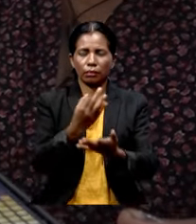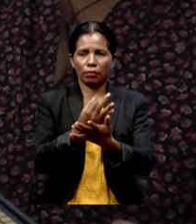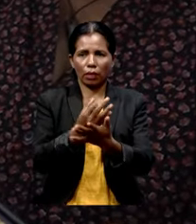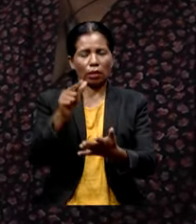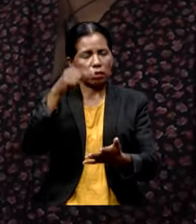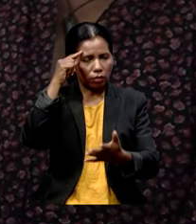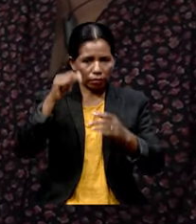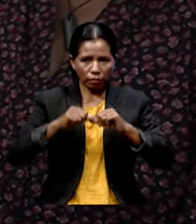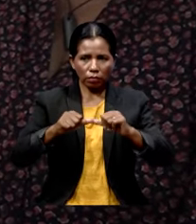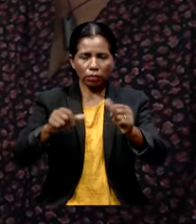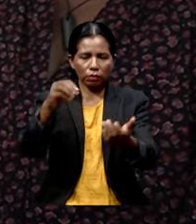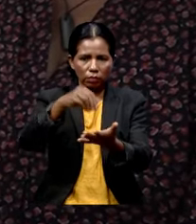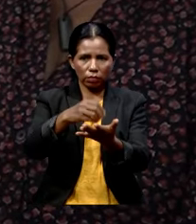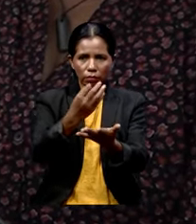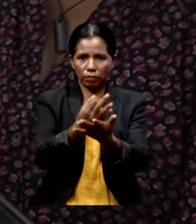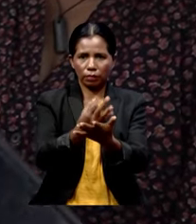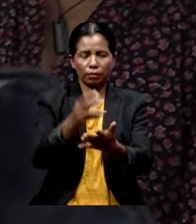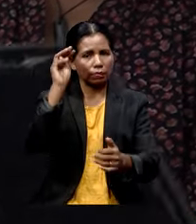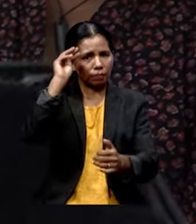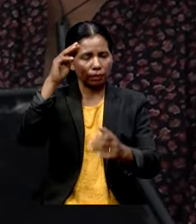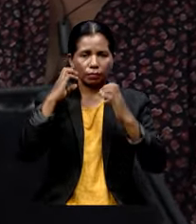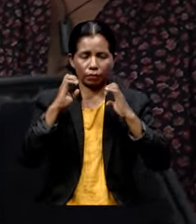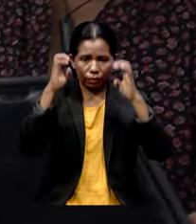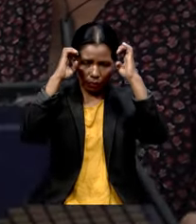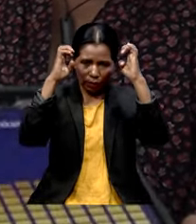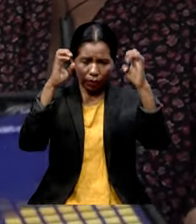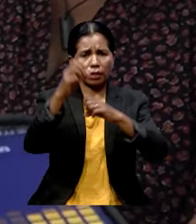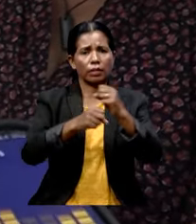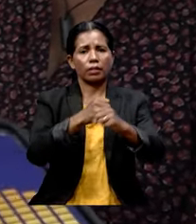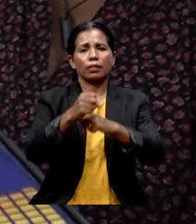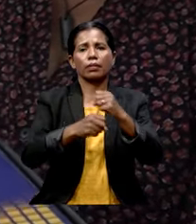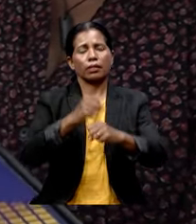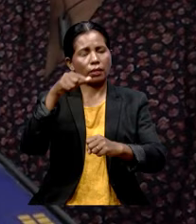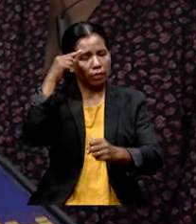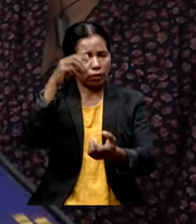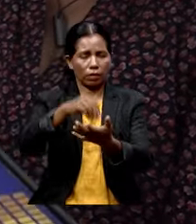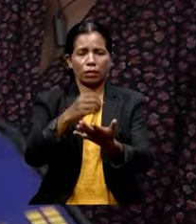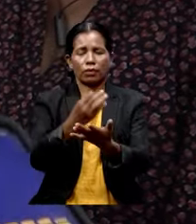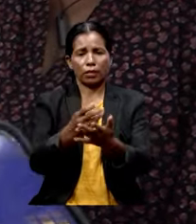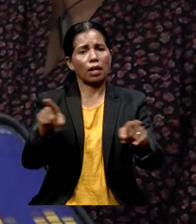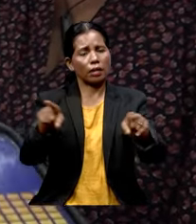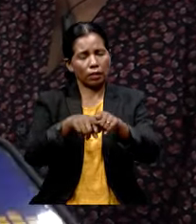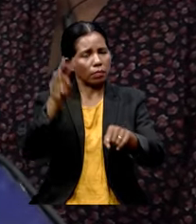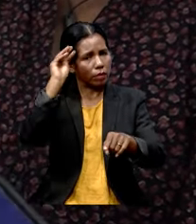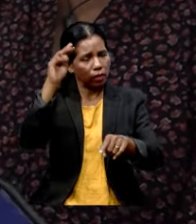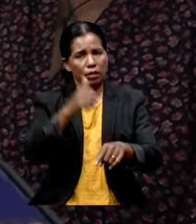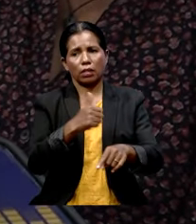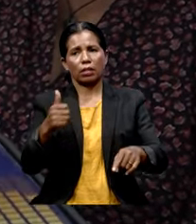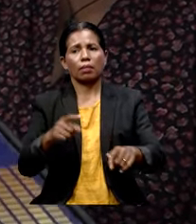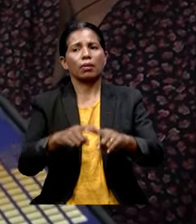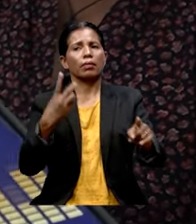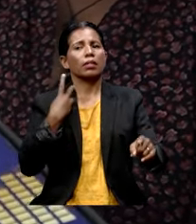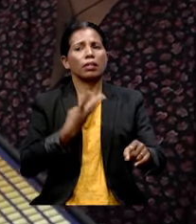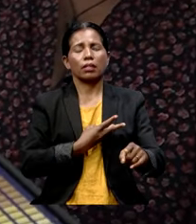governo continua tal orçamento para o Ministério da Educação. Tinha antigo um governo tal, e a nessa moça para o Ministério Selo. Mas bem, Ita